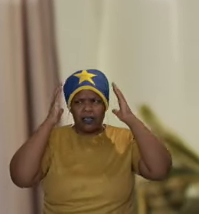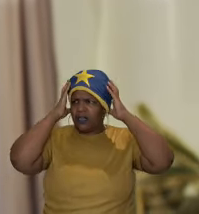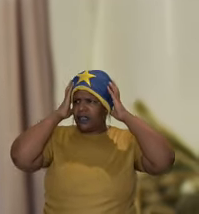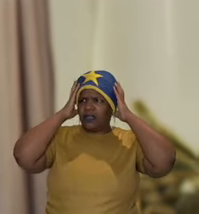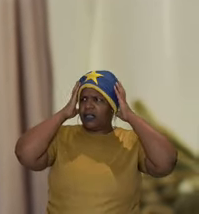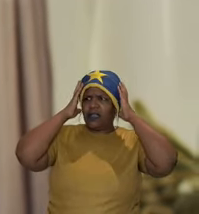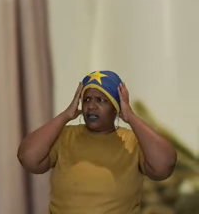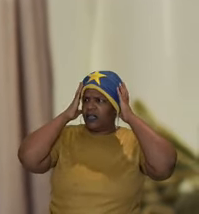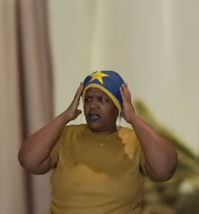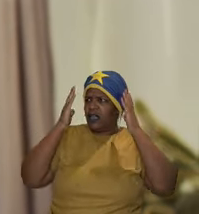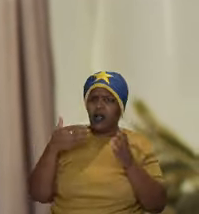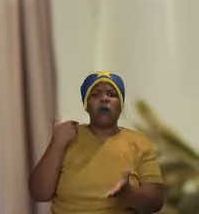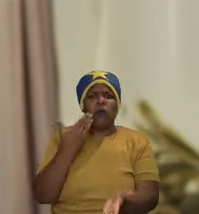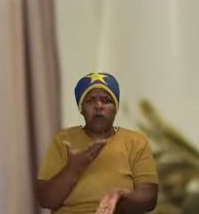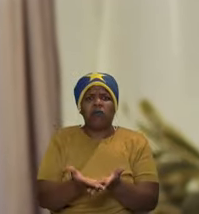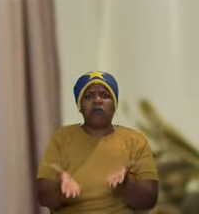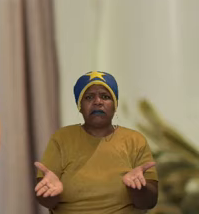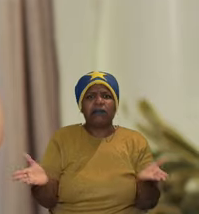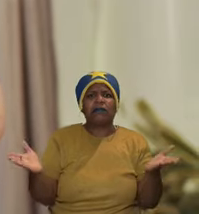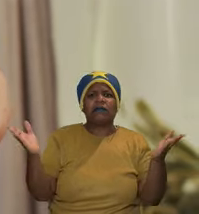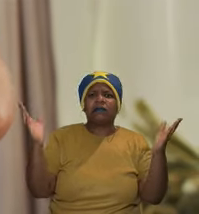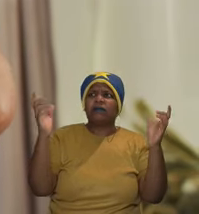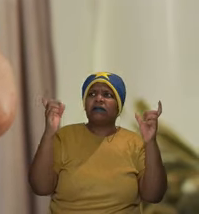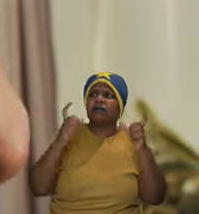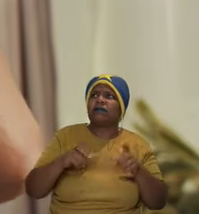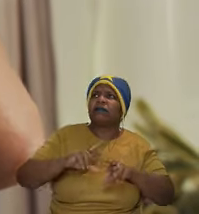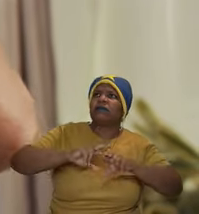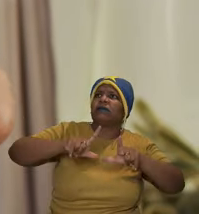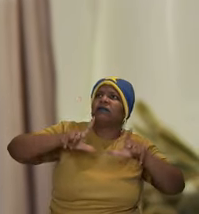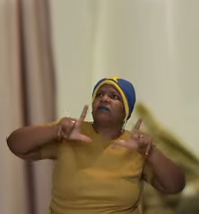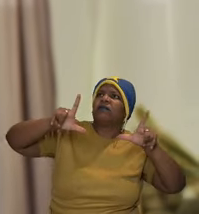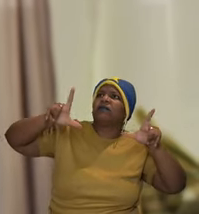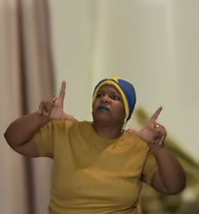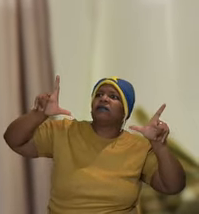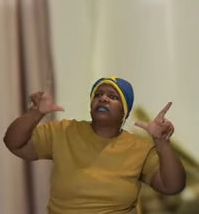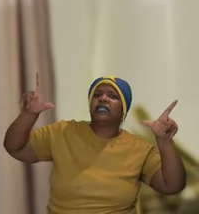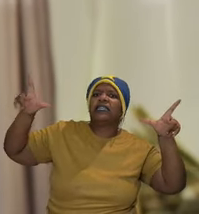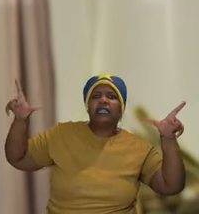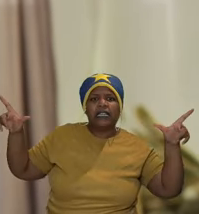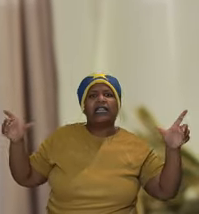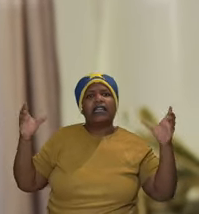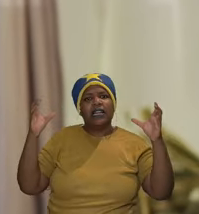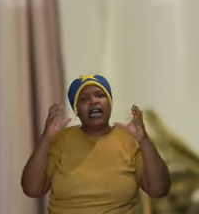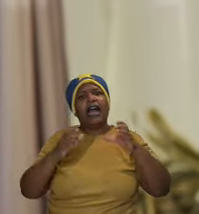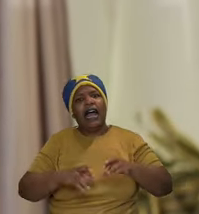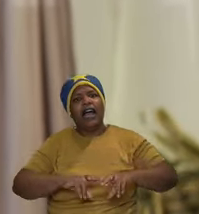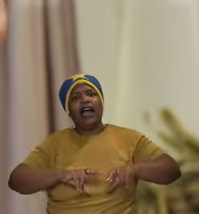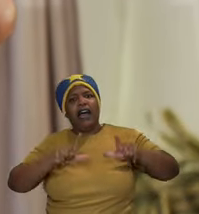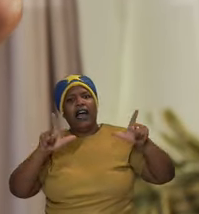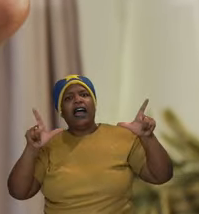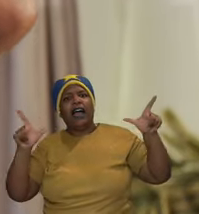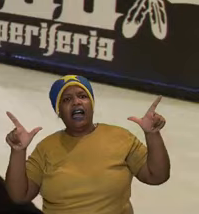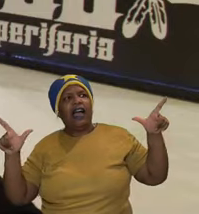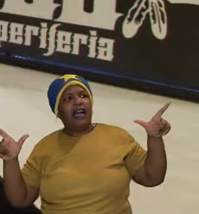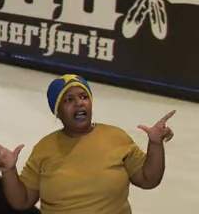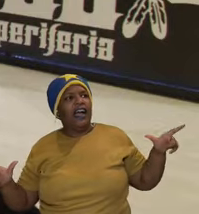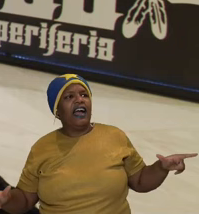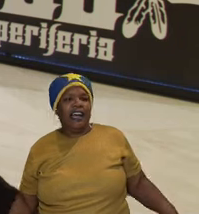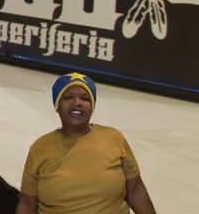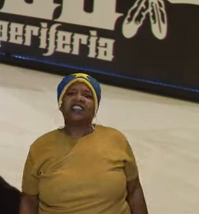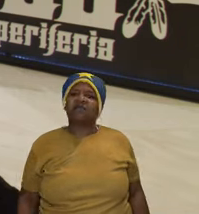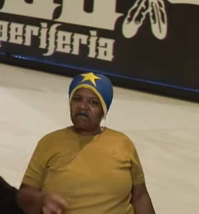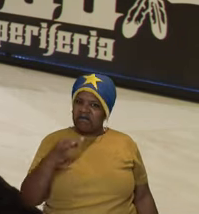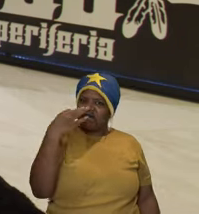na, na, na, na. Perdidos em Nárnia, em Nárnia. É isso